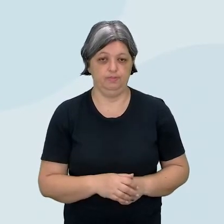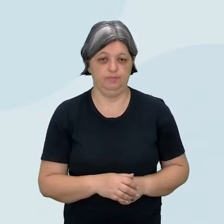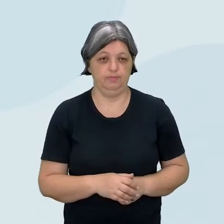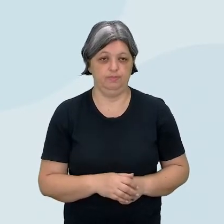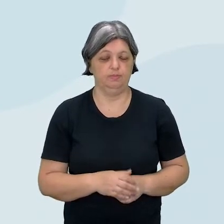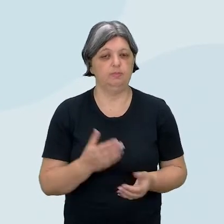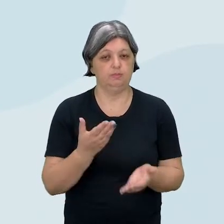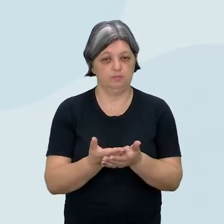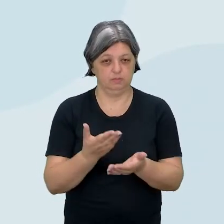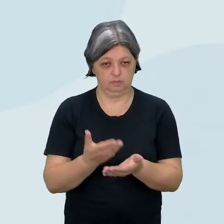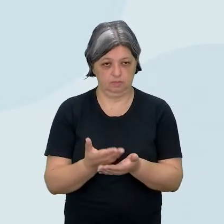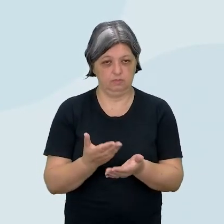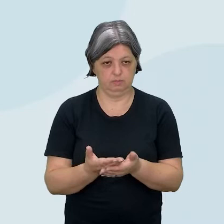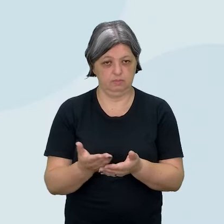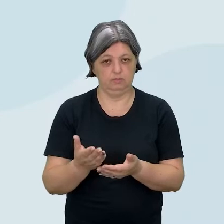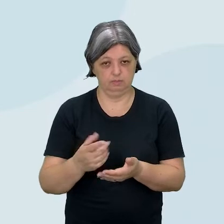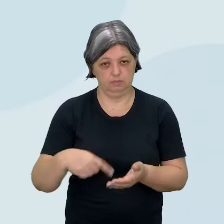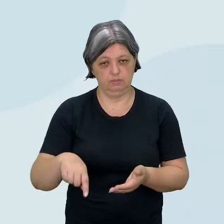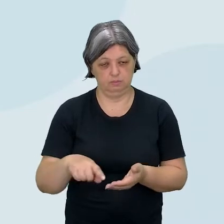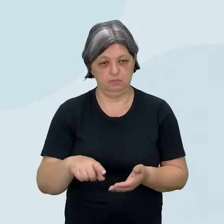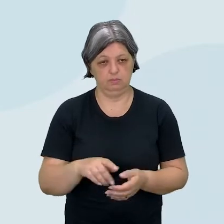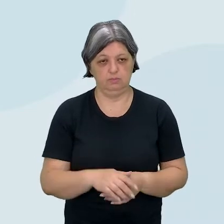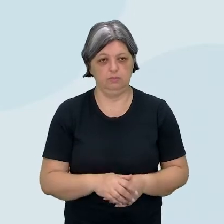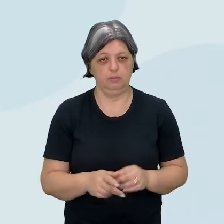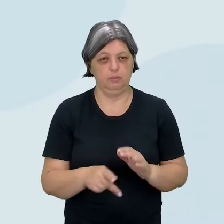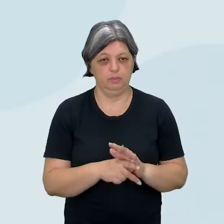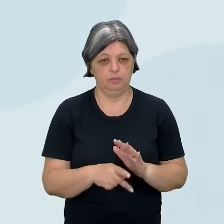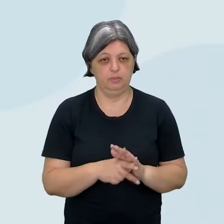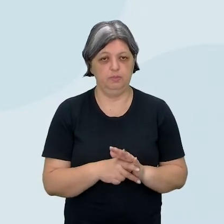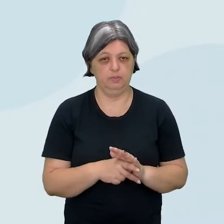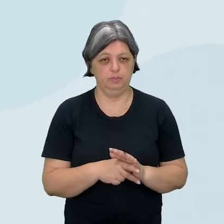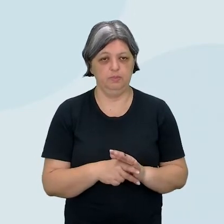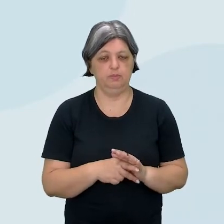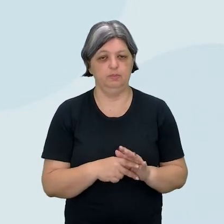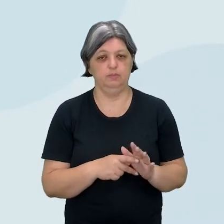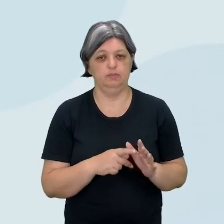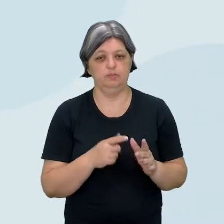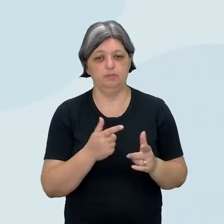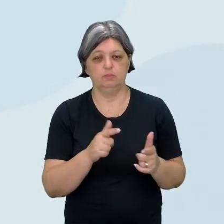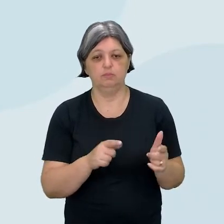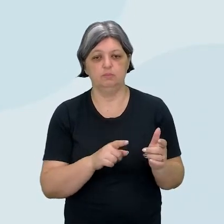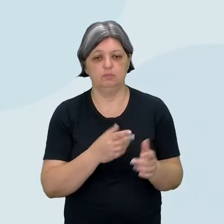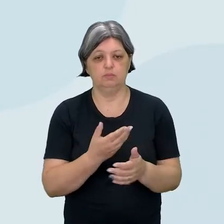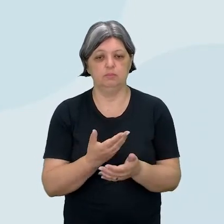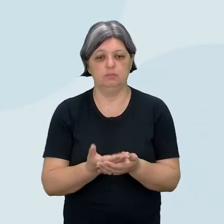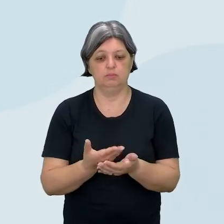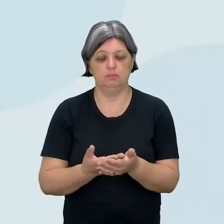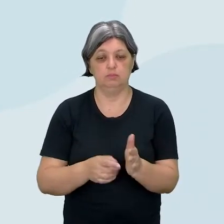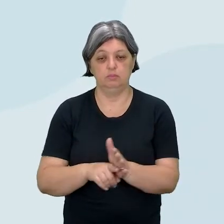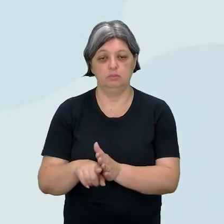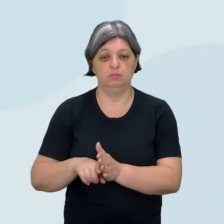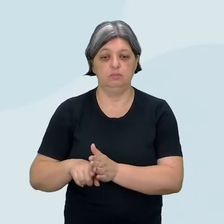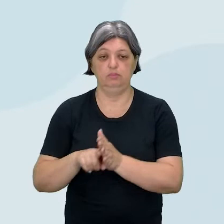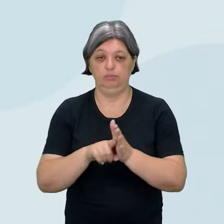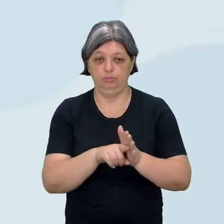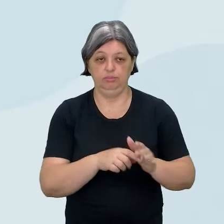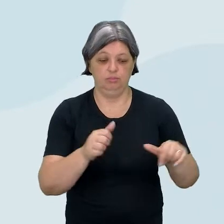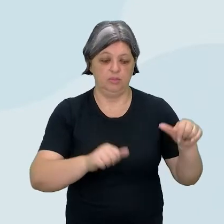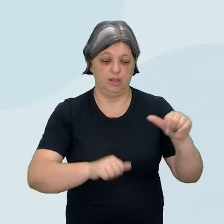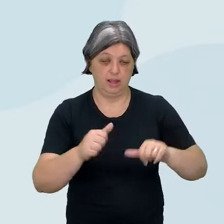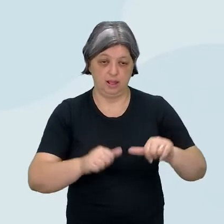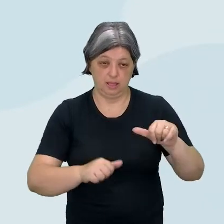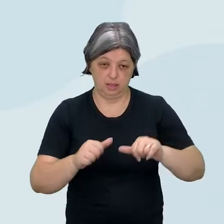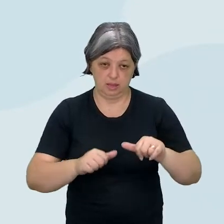nessa aula, né, onde a gente abordou aí a respeito da ecotoxicologia, a gente fez um estudo de caso, né, a gente fez a análise